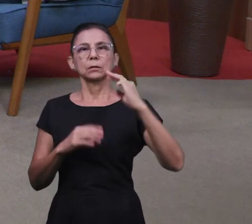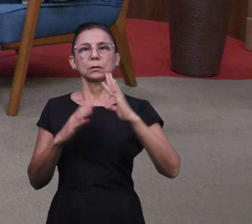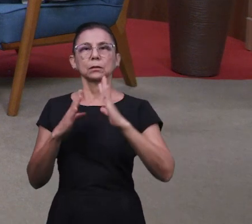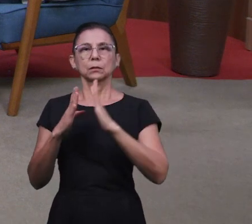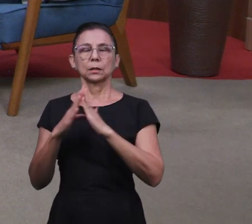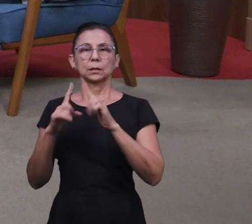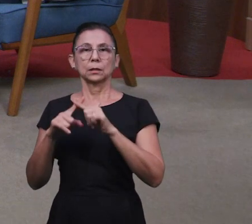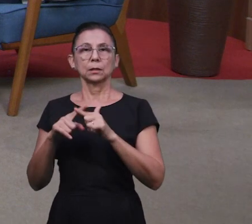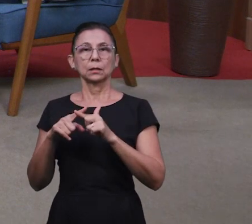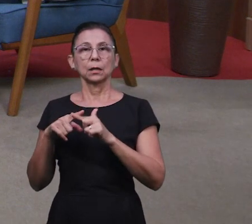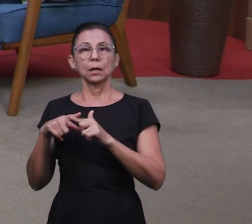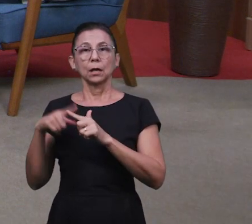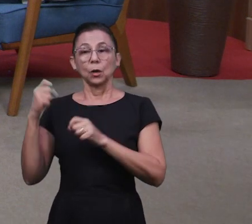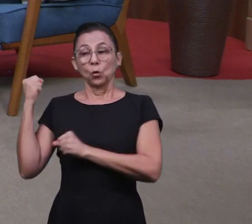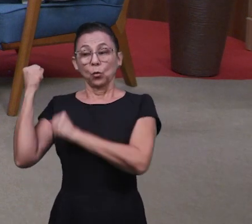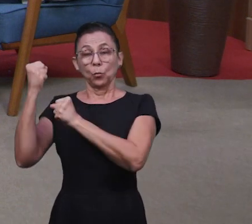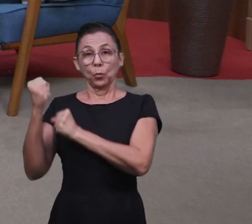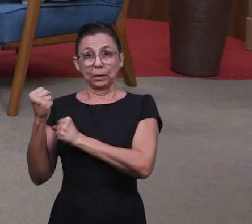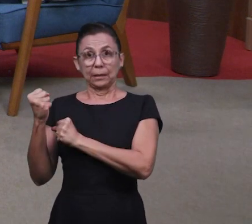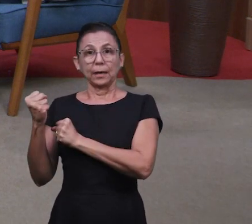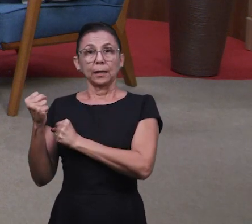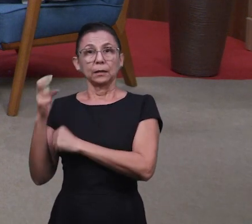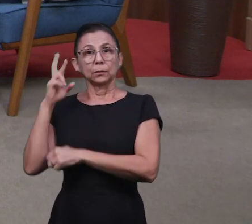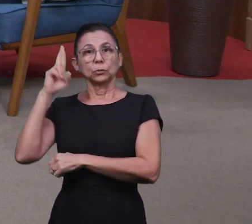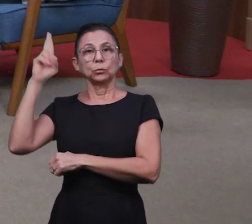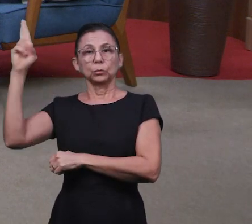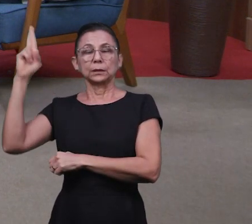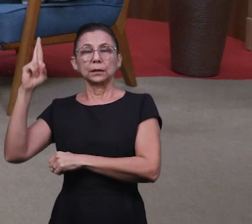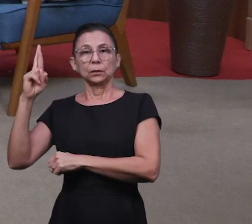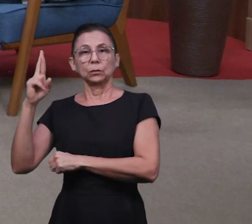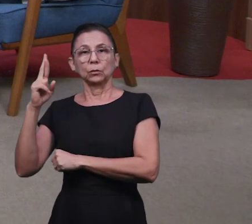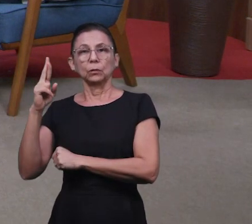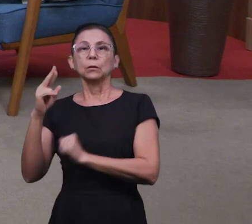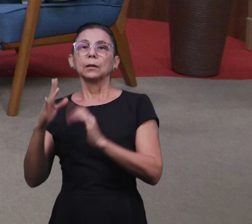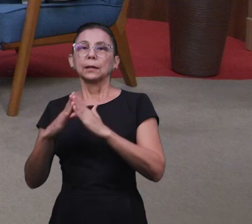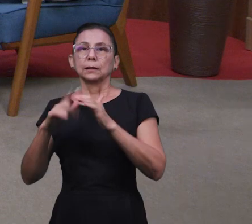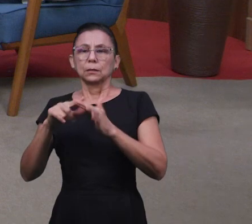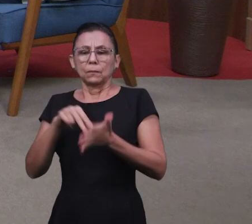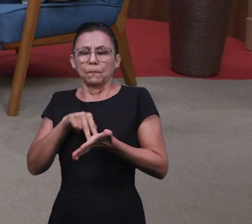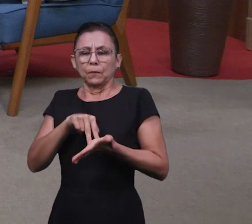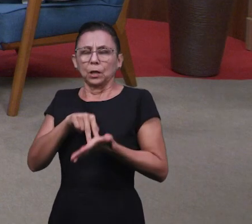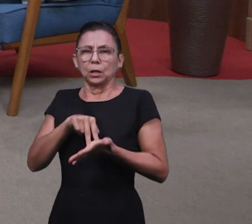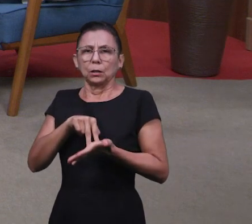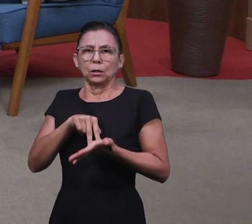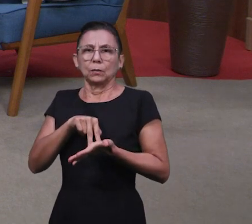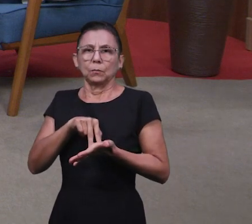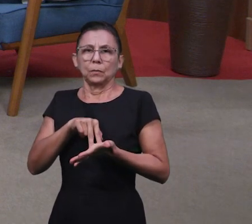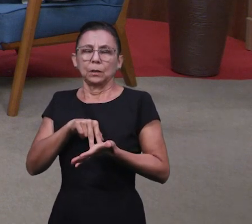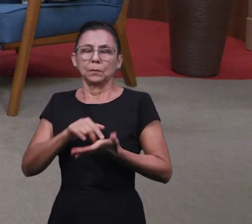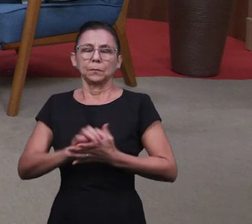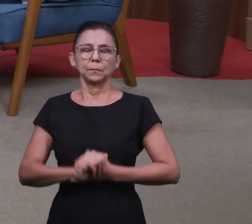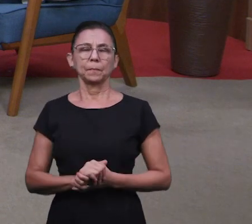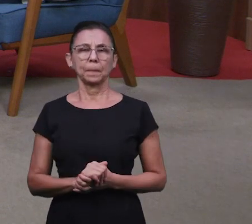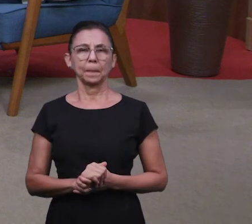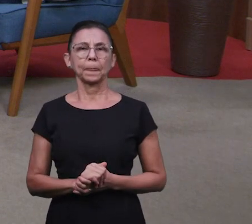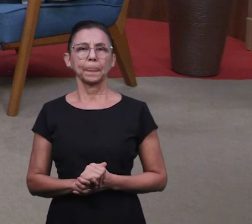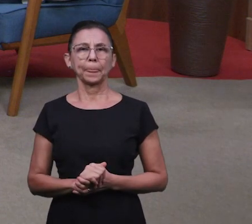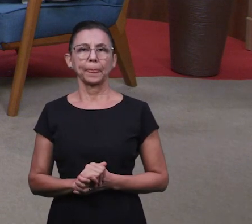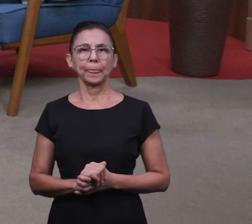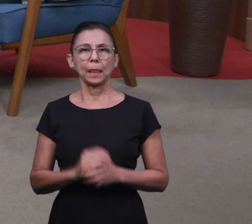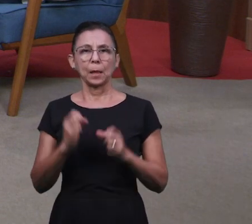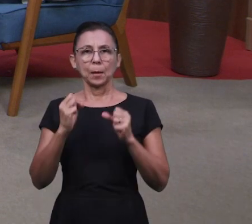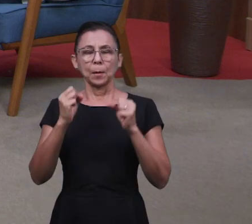é? Sustentando a mente da igreja, os pensamentos dela estão sustentados pela